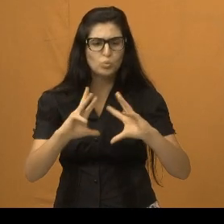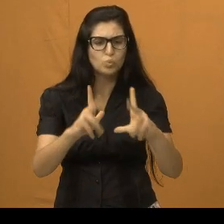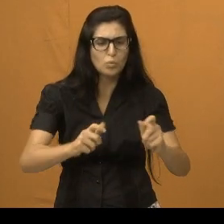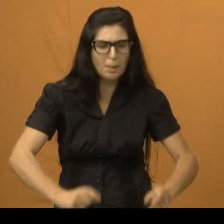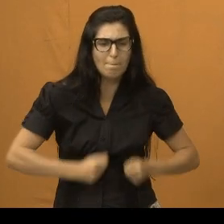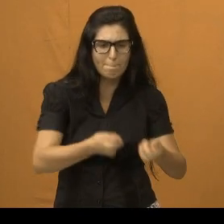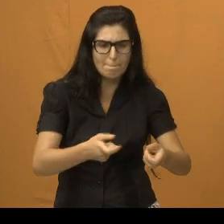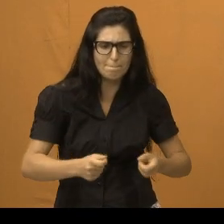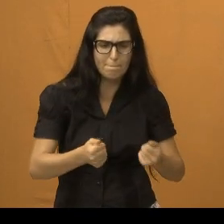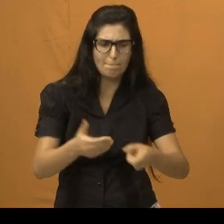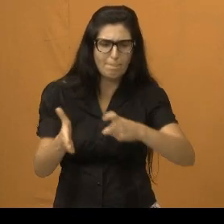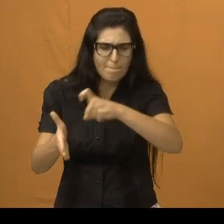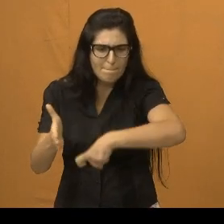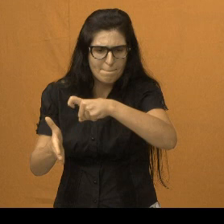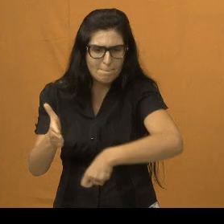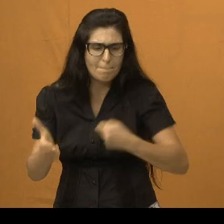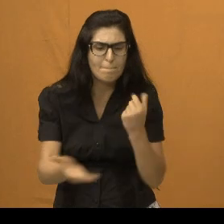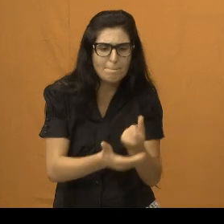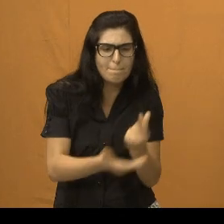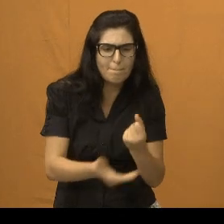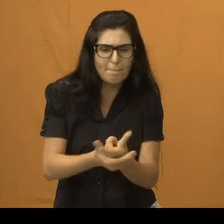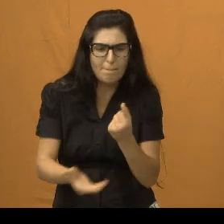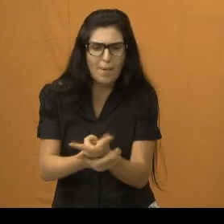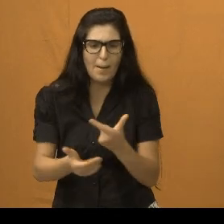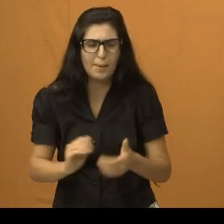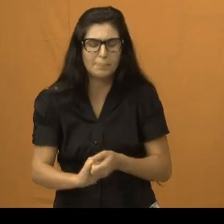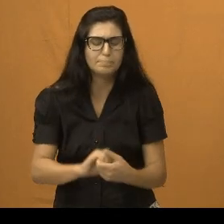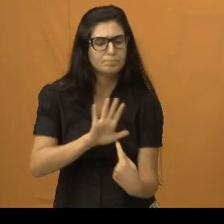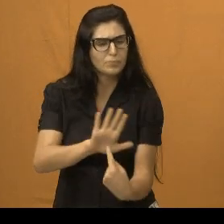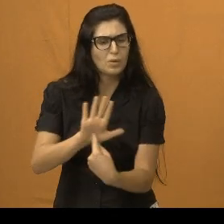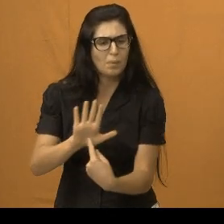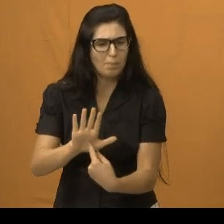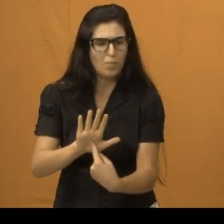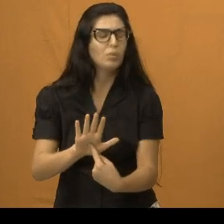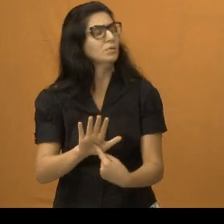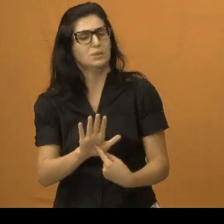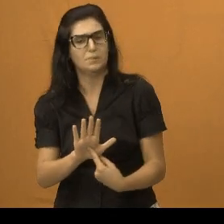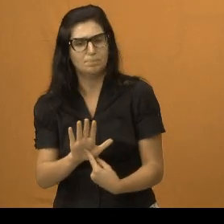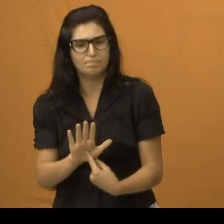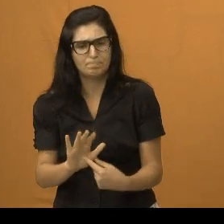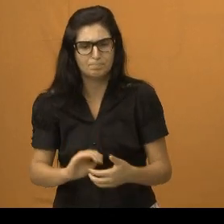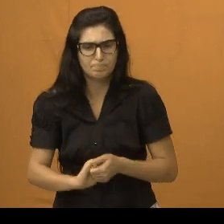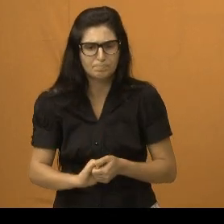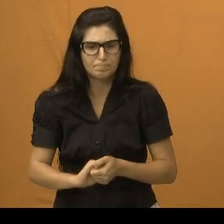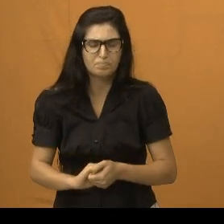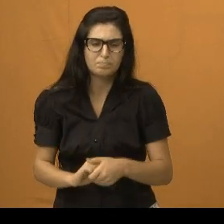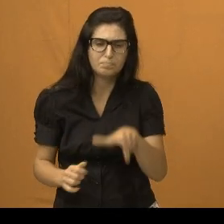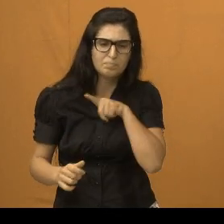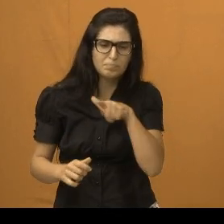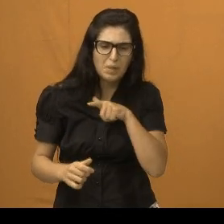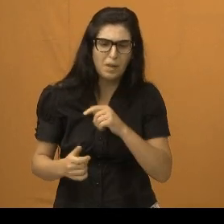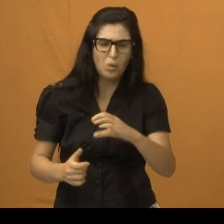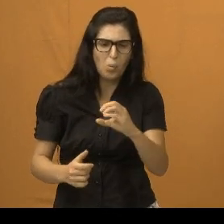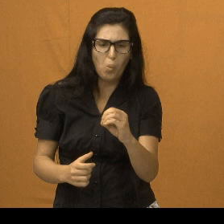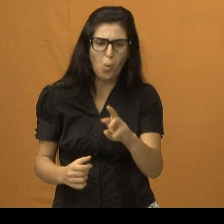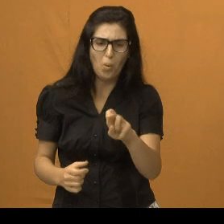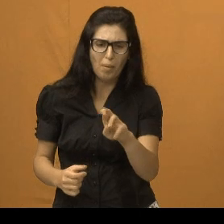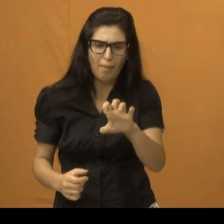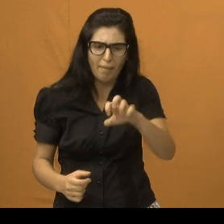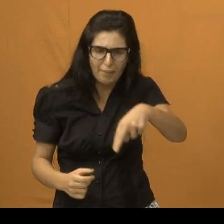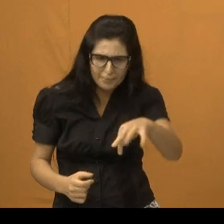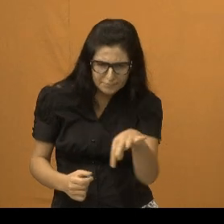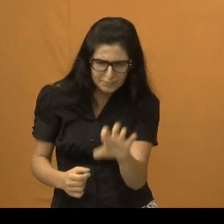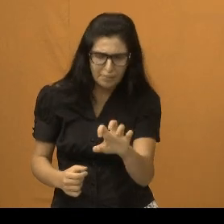As receitas por fontes, irei detalhar para vocês de acordo com o que está no quadro. Nós temos a receita corrente, tá?